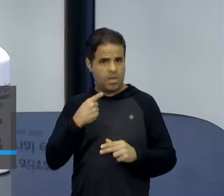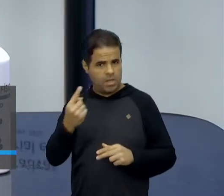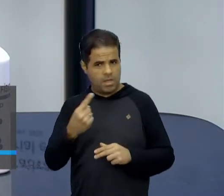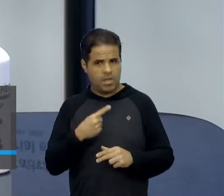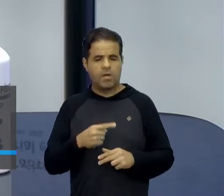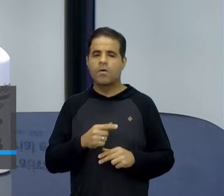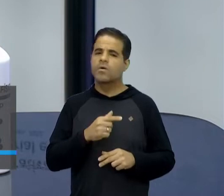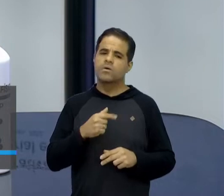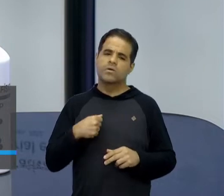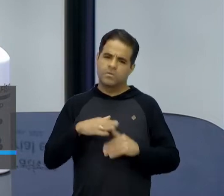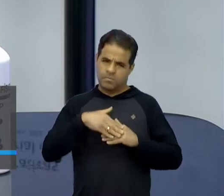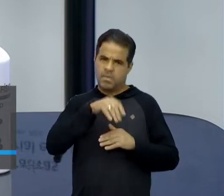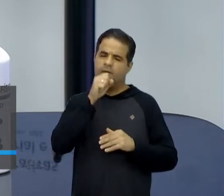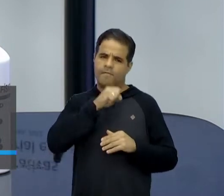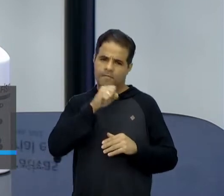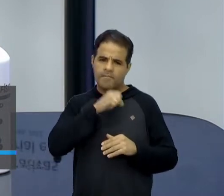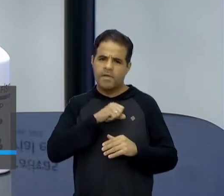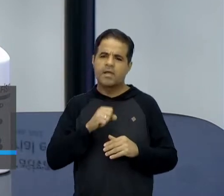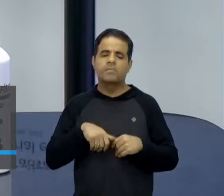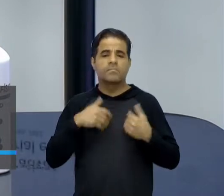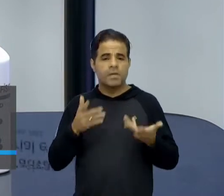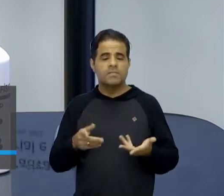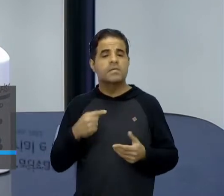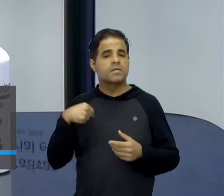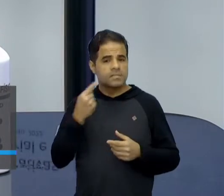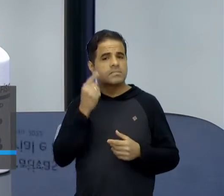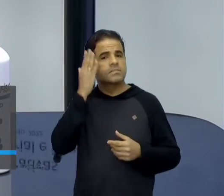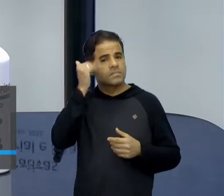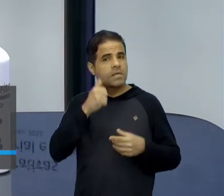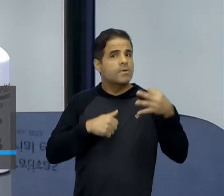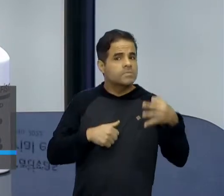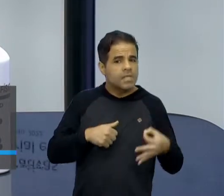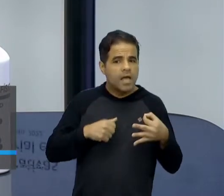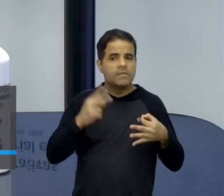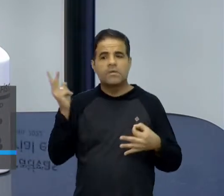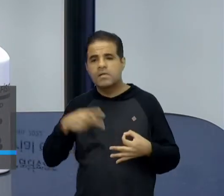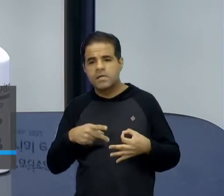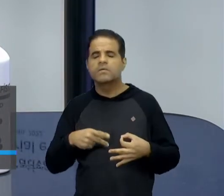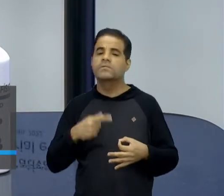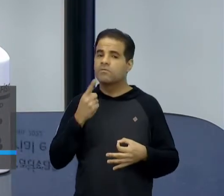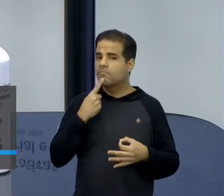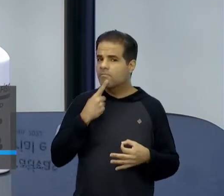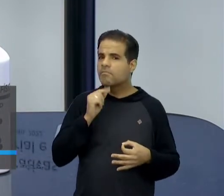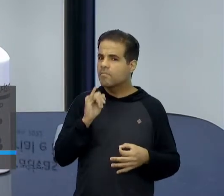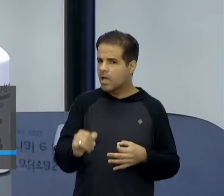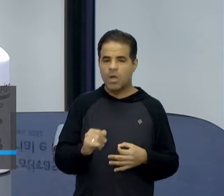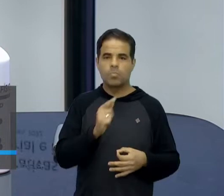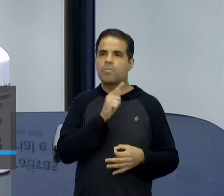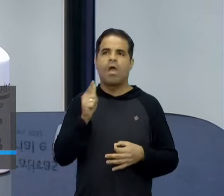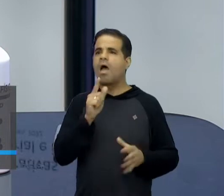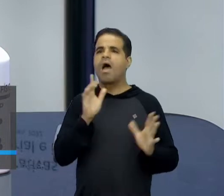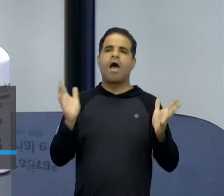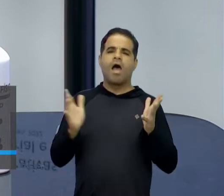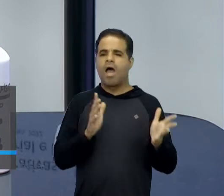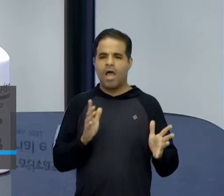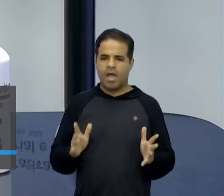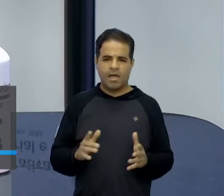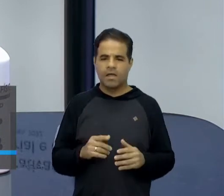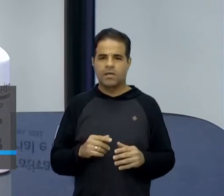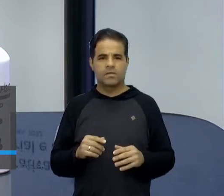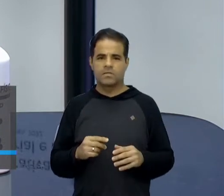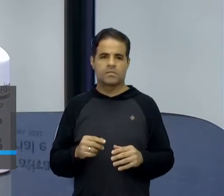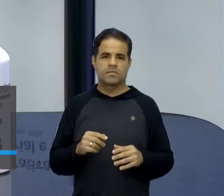né? Apesar de sermos mais velhos, mas eles sabem o que é certo, sabem o que é errado. A gente fala ali, ó, não tem aquela coisa, ai, perdi